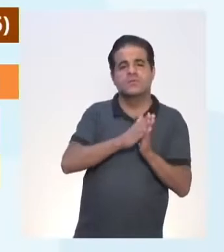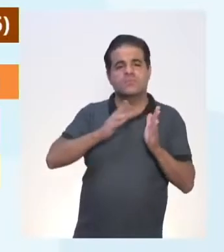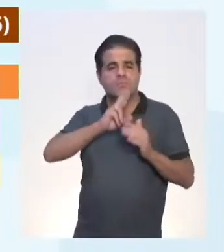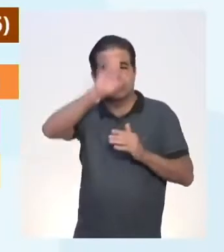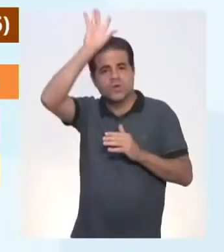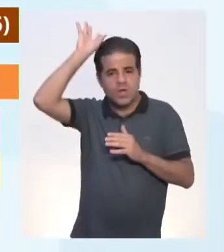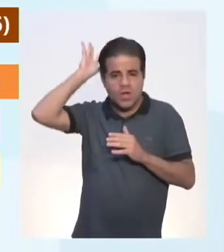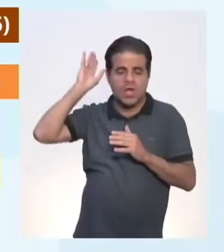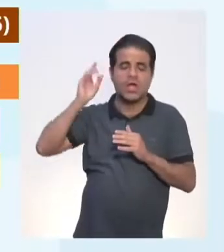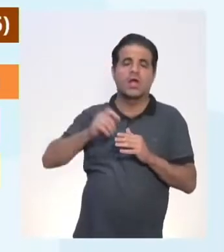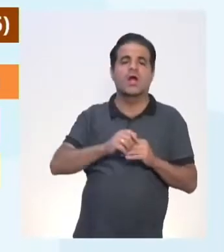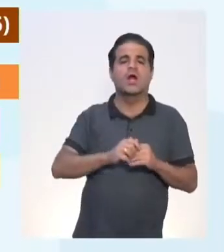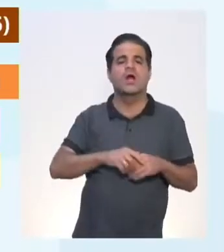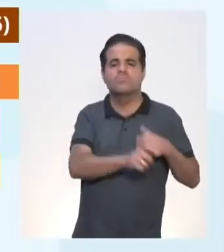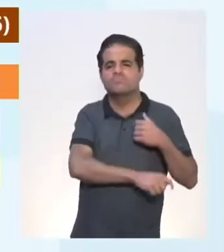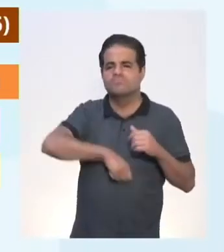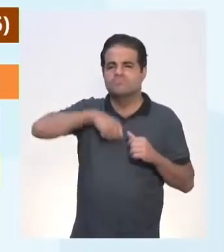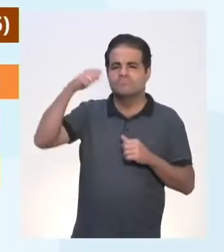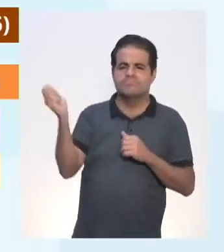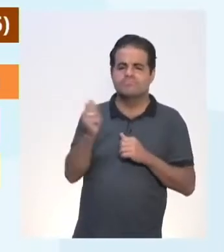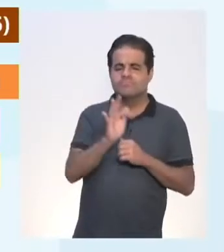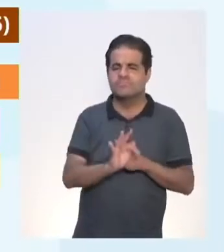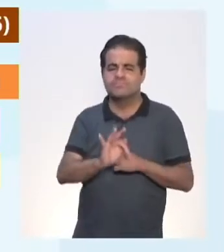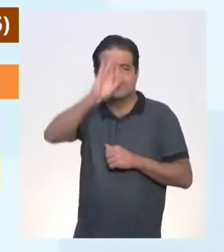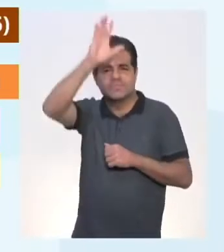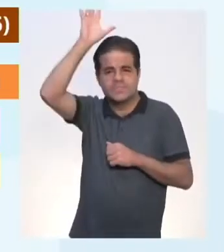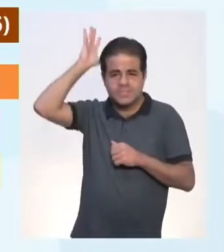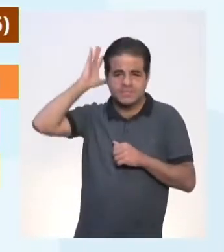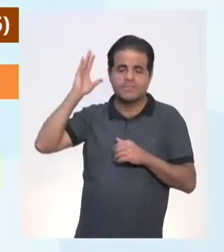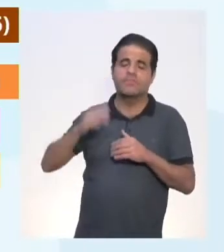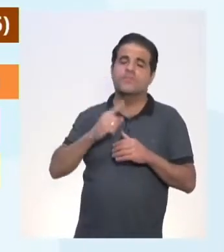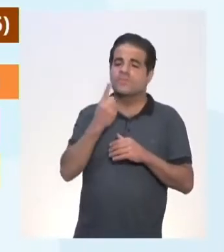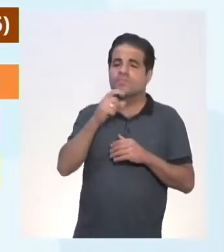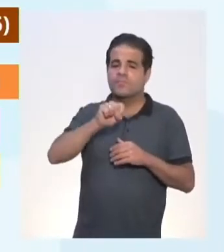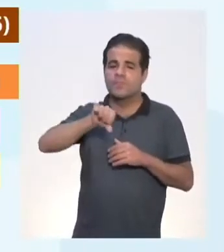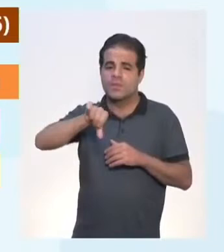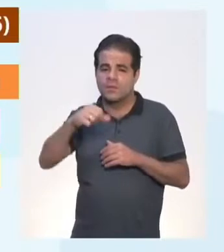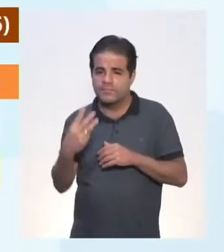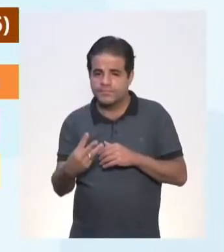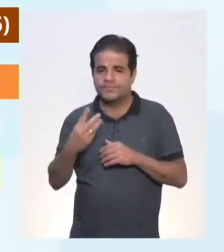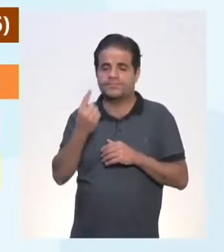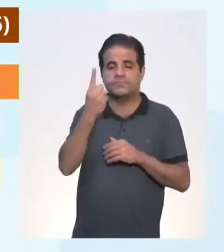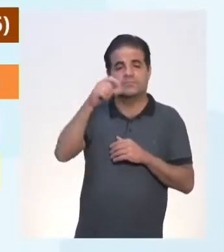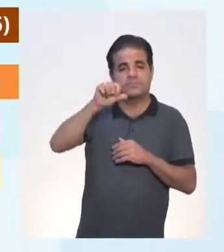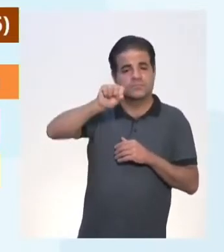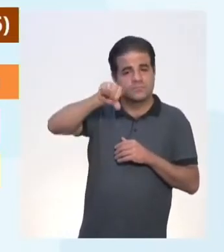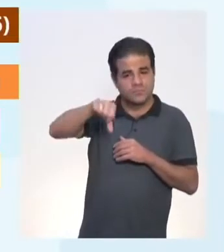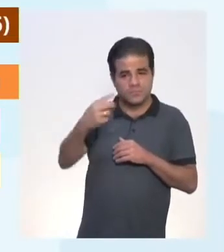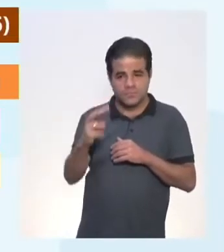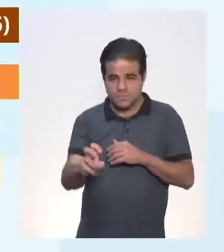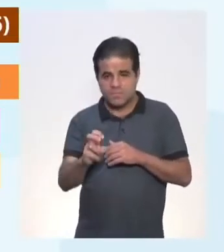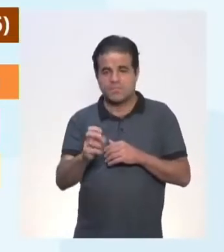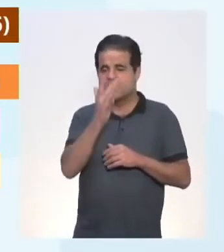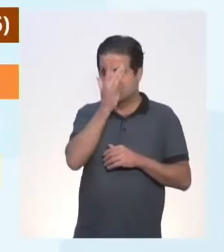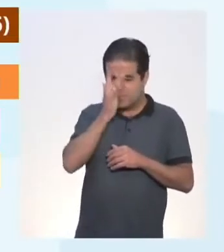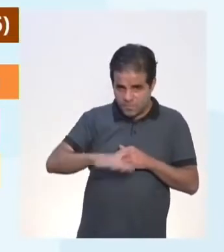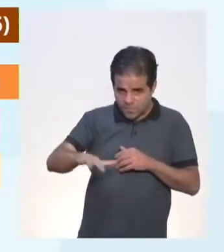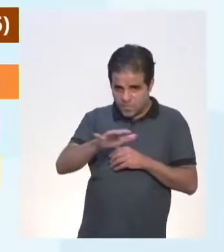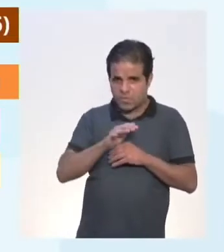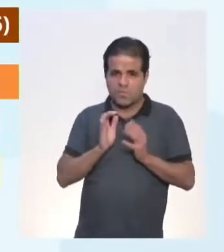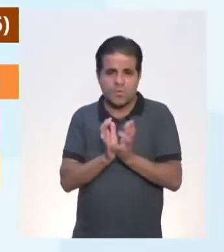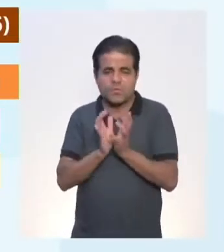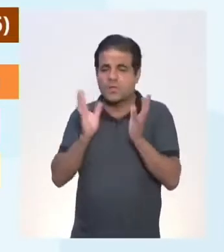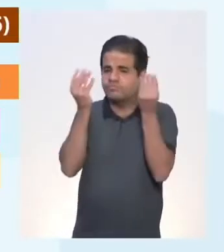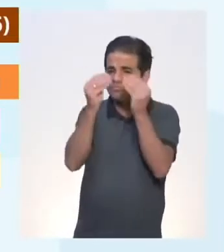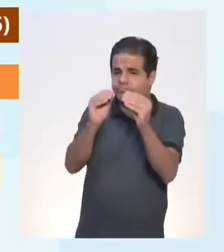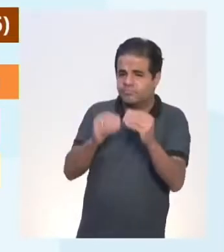da Espada, que é a Revolução Federalista, 1893, 1895. O prof. também já